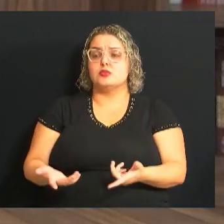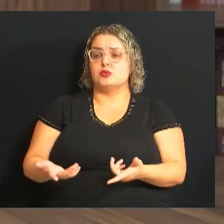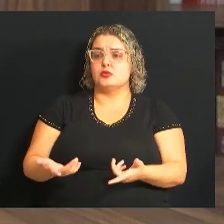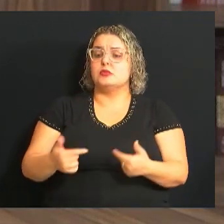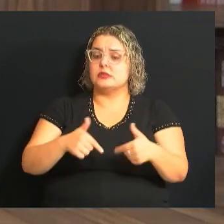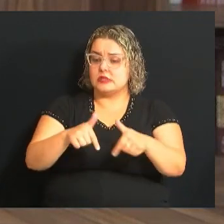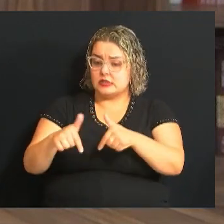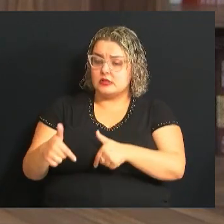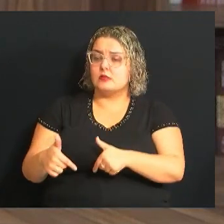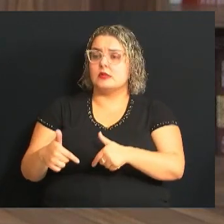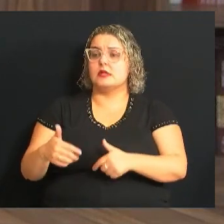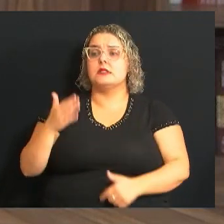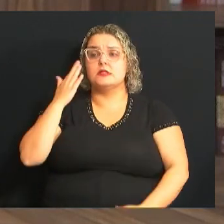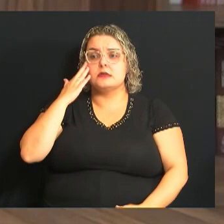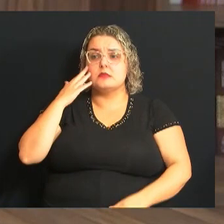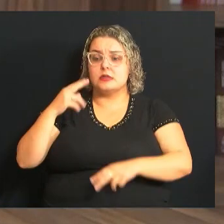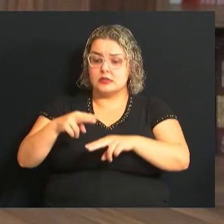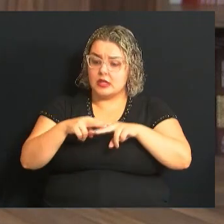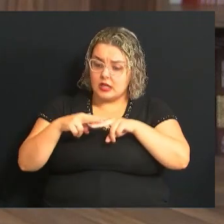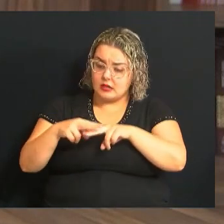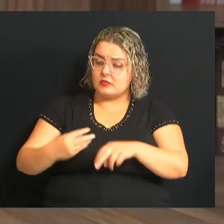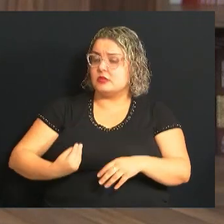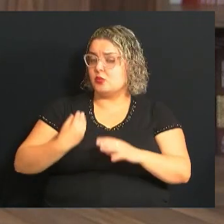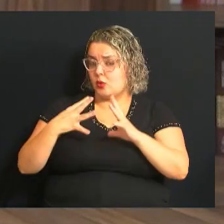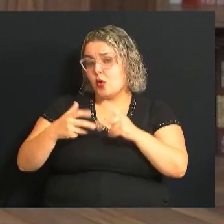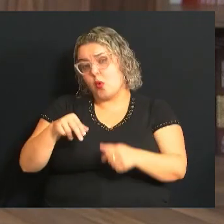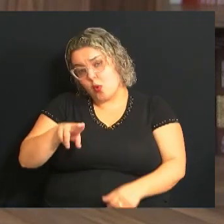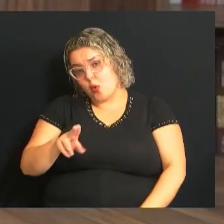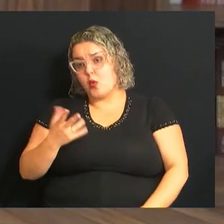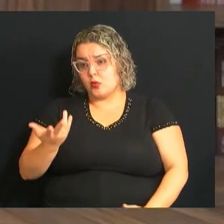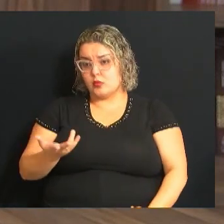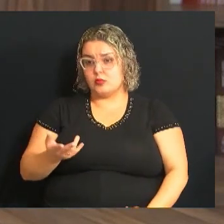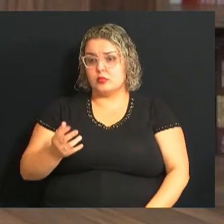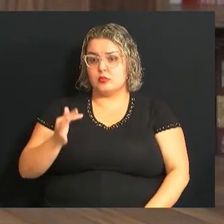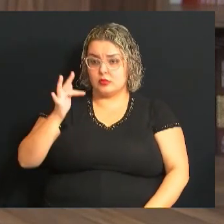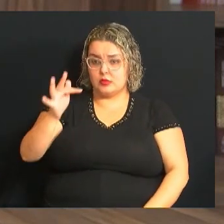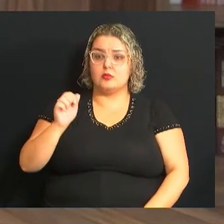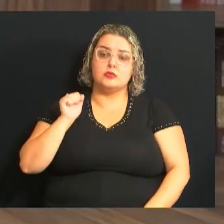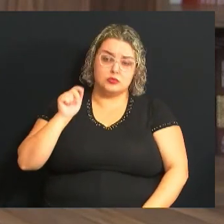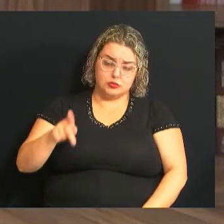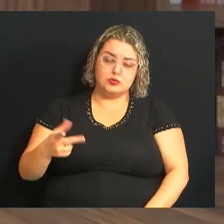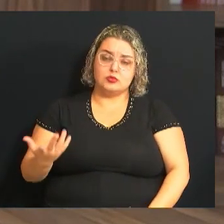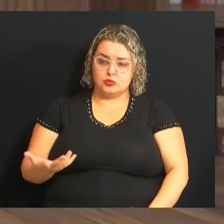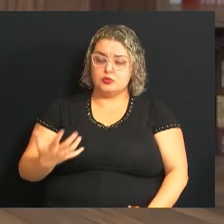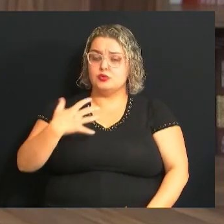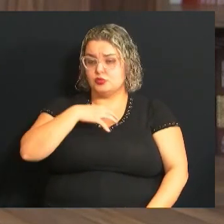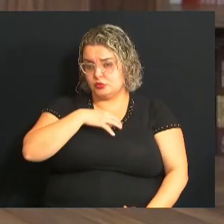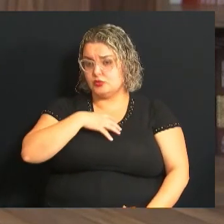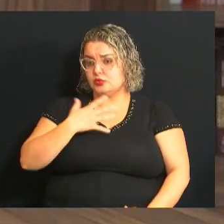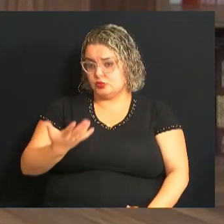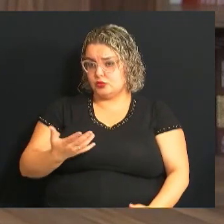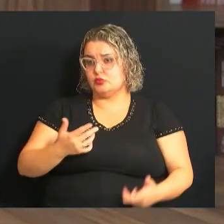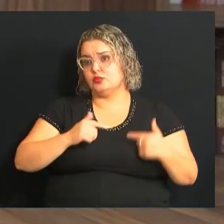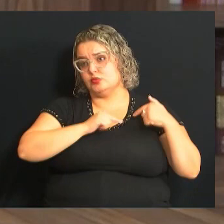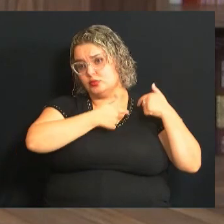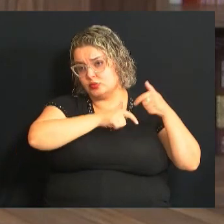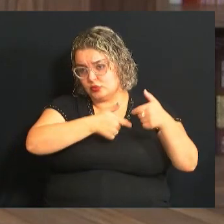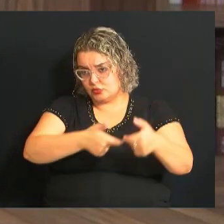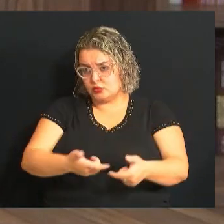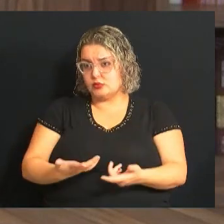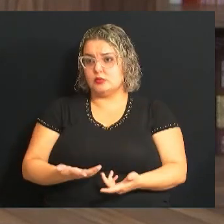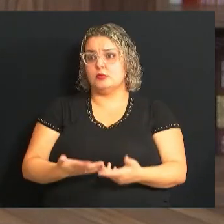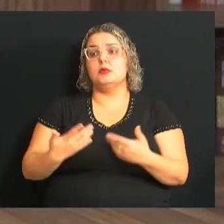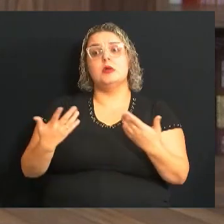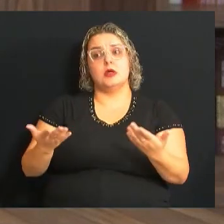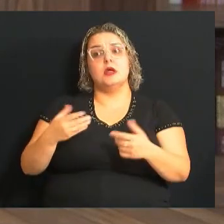da revisão da vida toda, ou mesmo quem vai se aposentar de forma tradicional? A